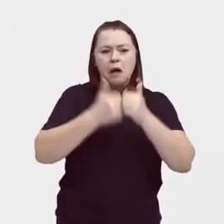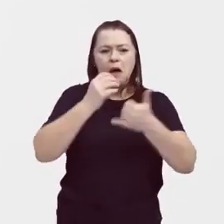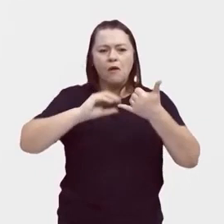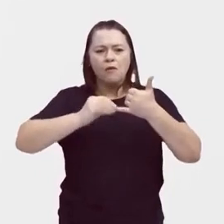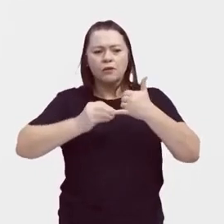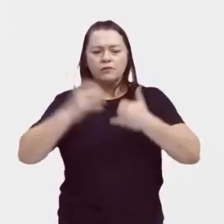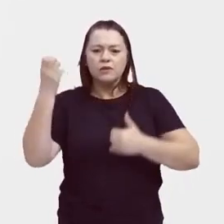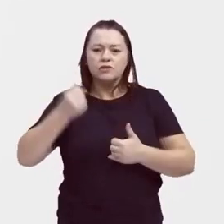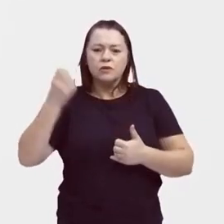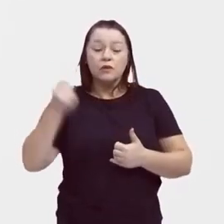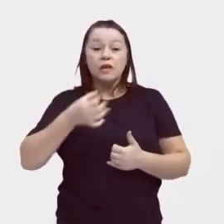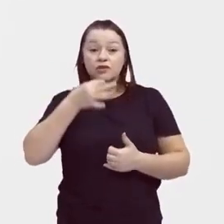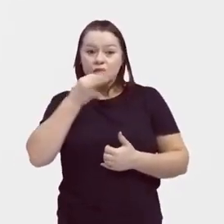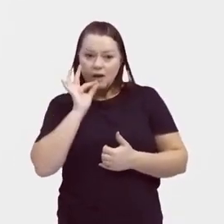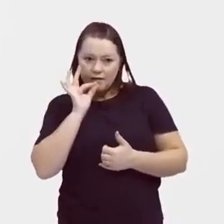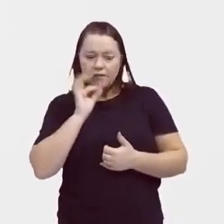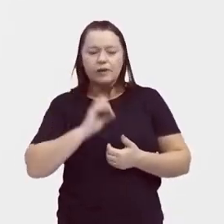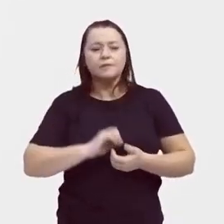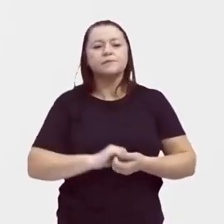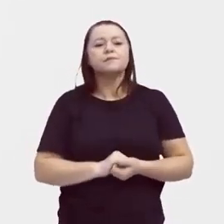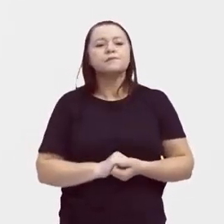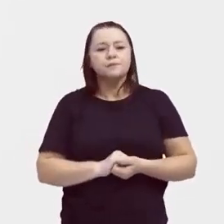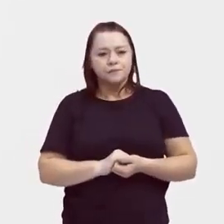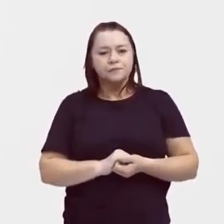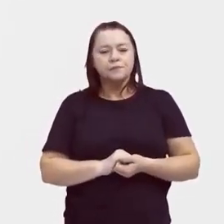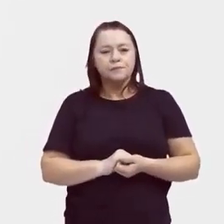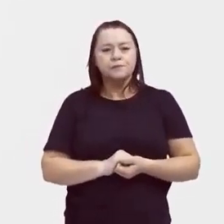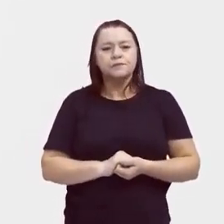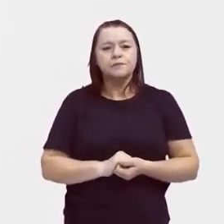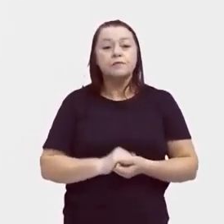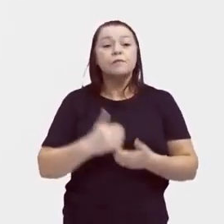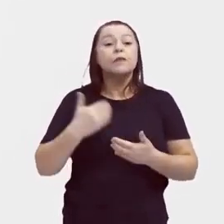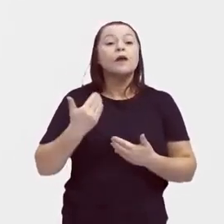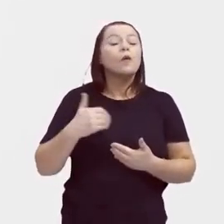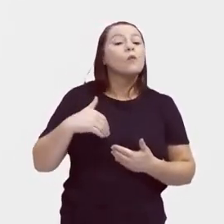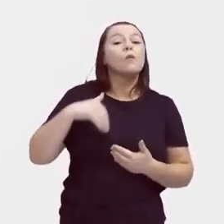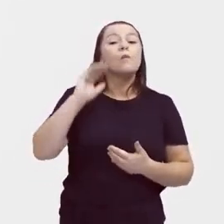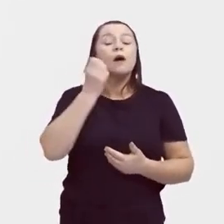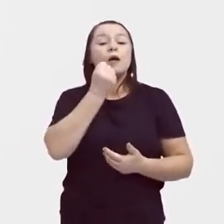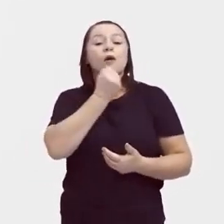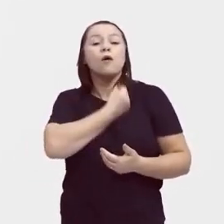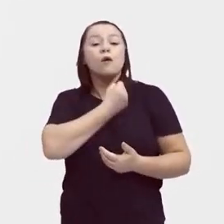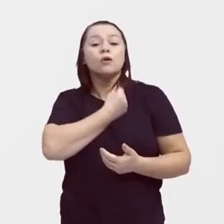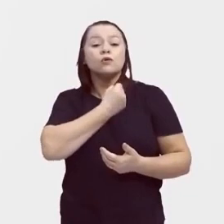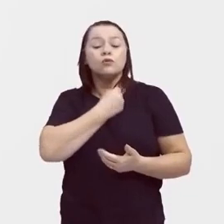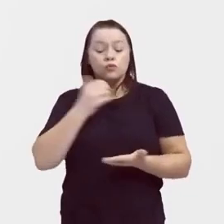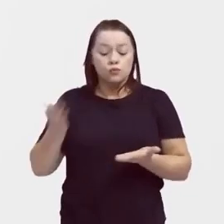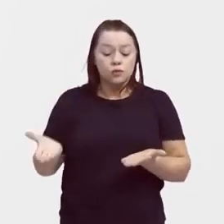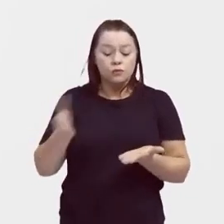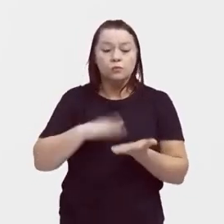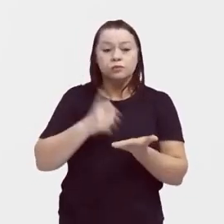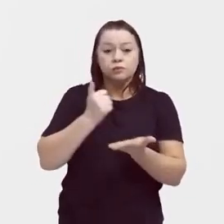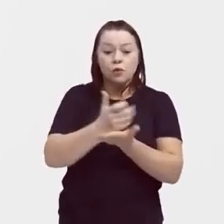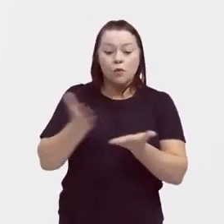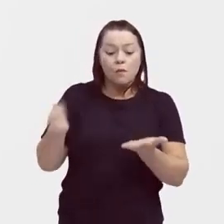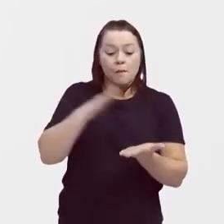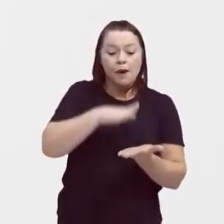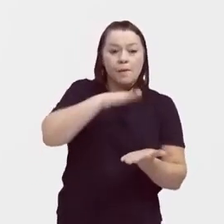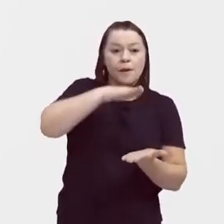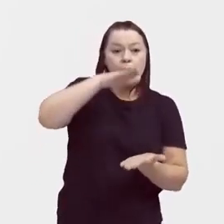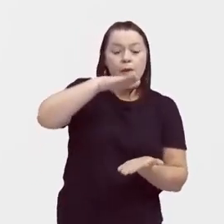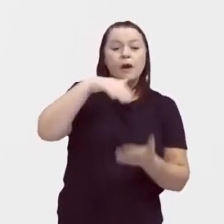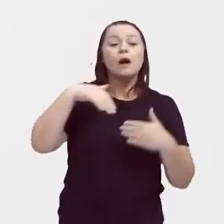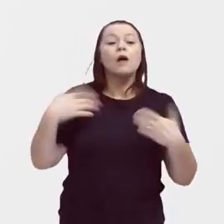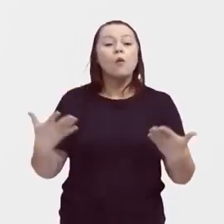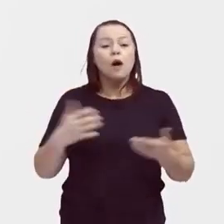feijão, leite, café. O maior número de pacotes a serem comprados será o de arroz,